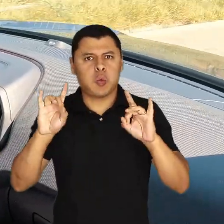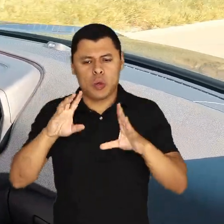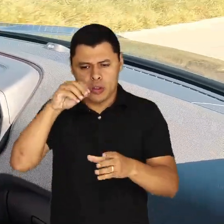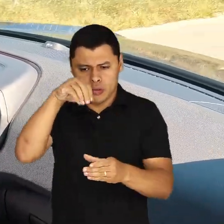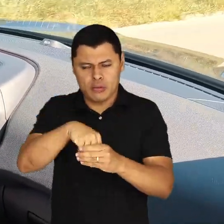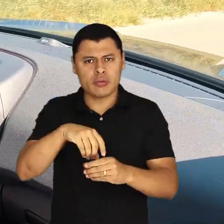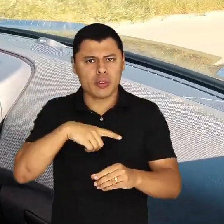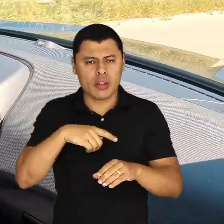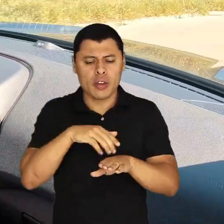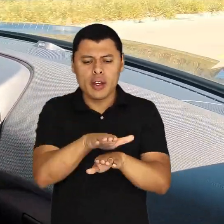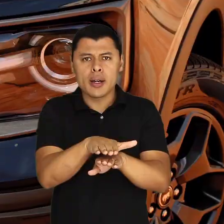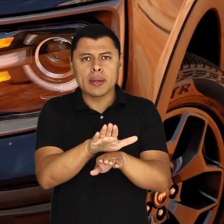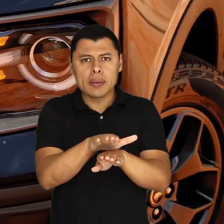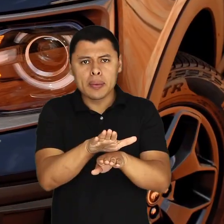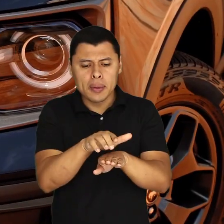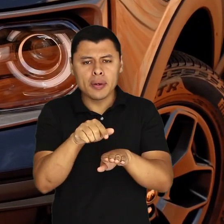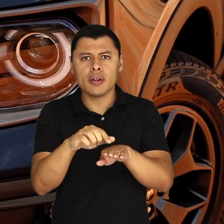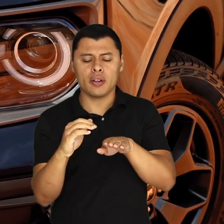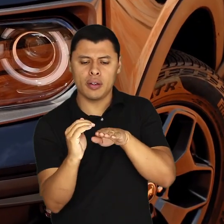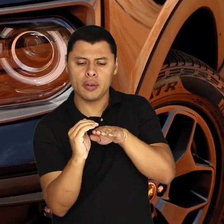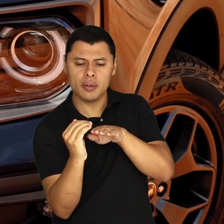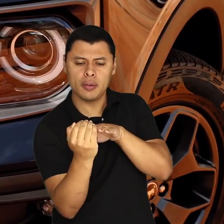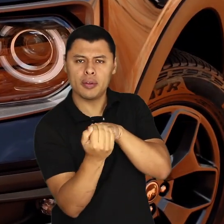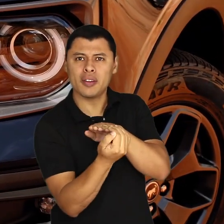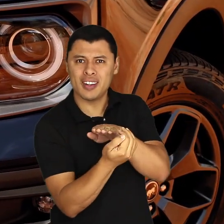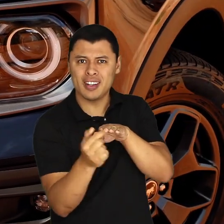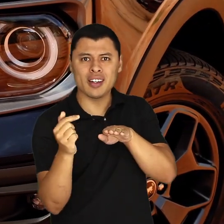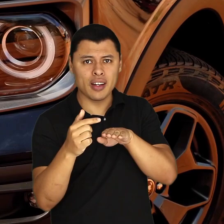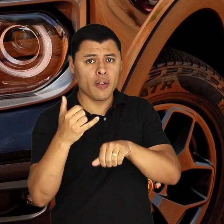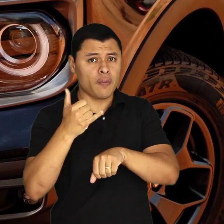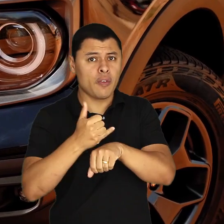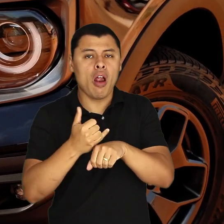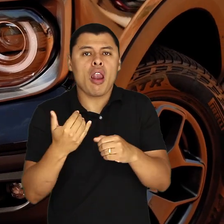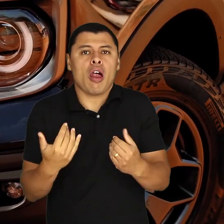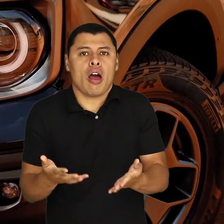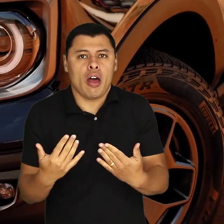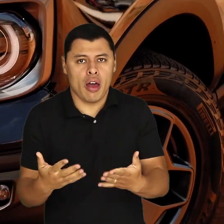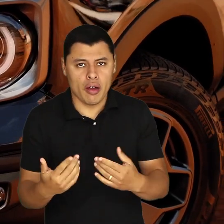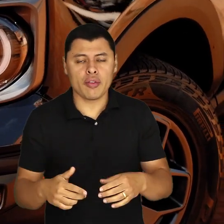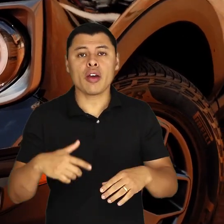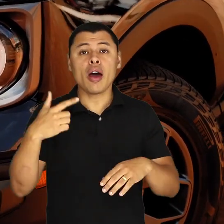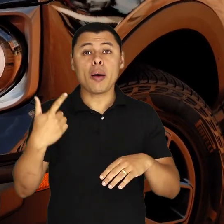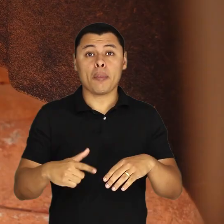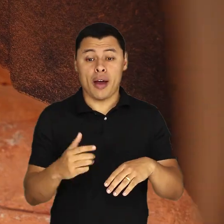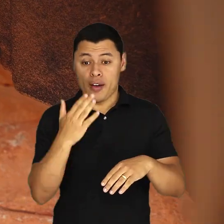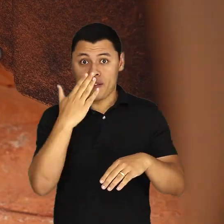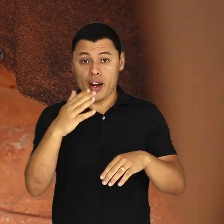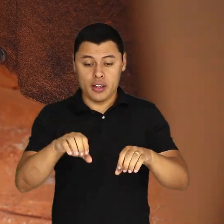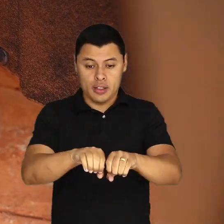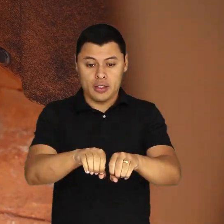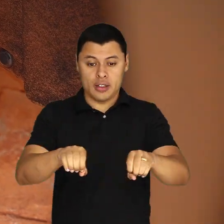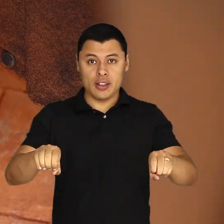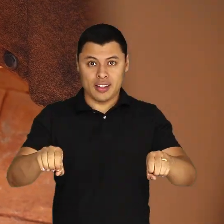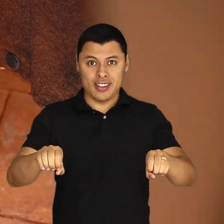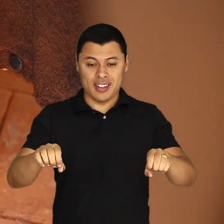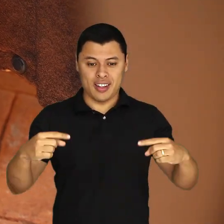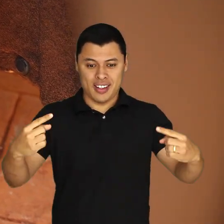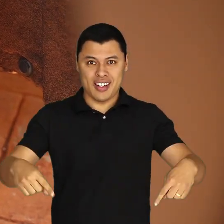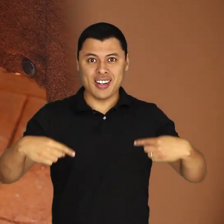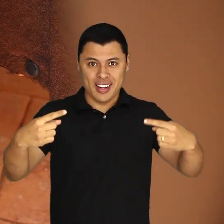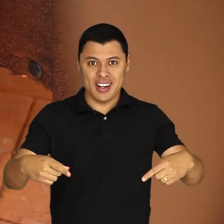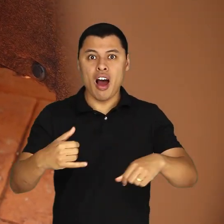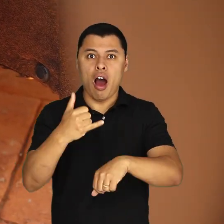materiais nobres também, né? Então capô, paralamas são de alumínio, os braços da suspensão na frente e atrás são de